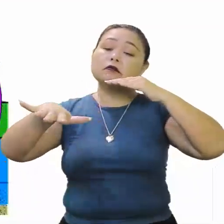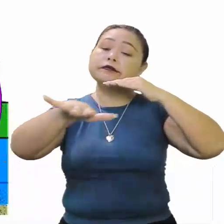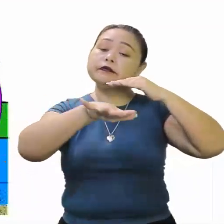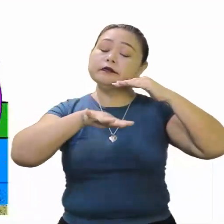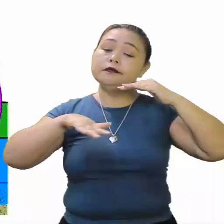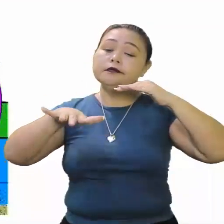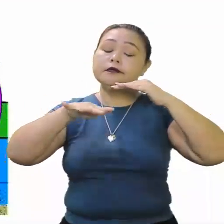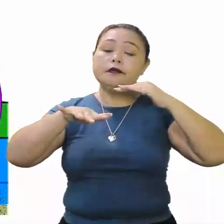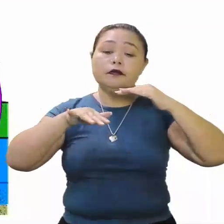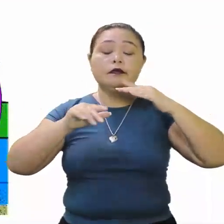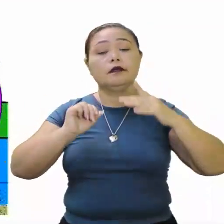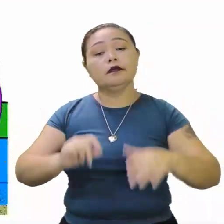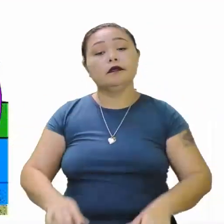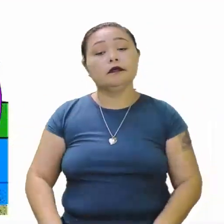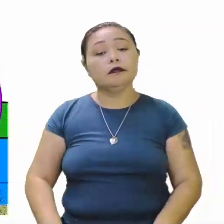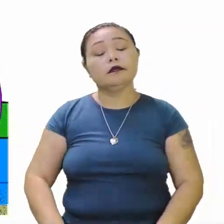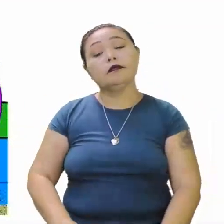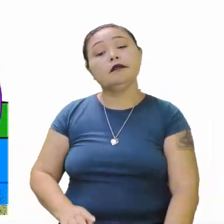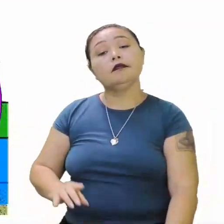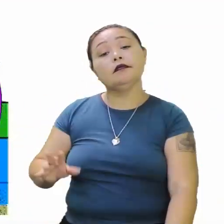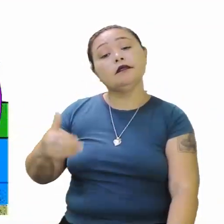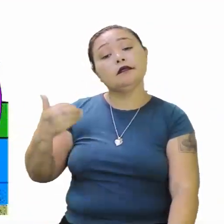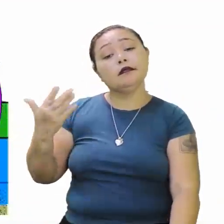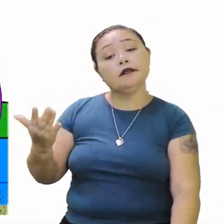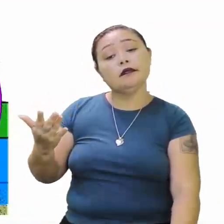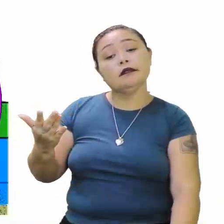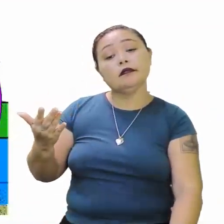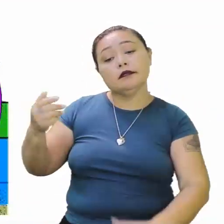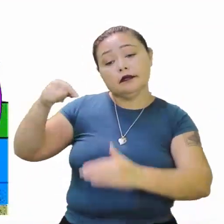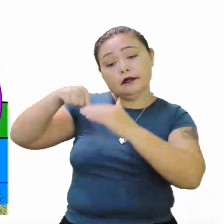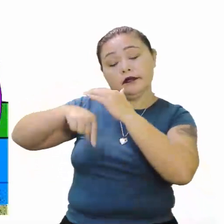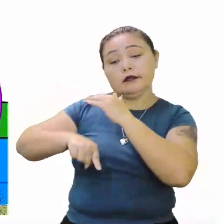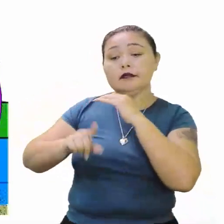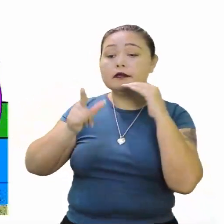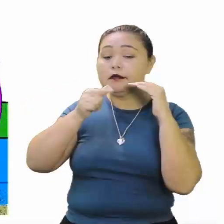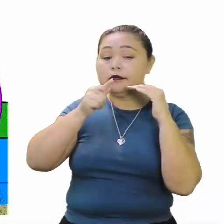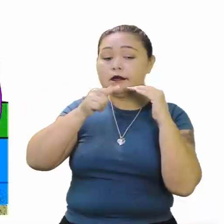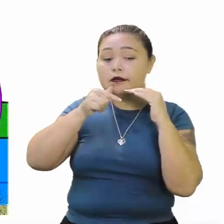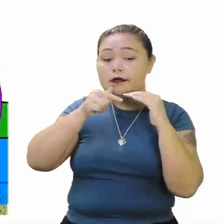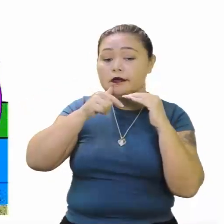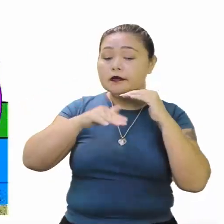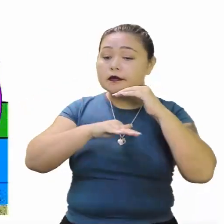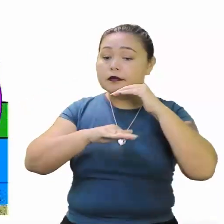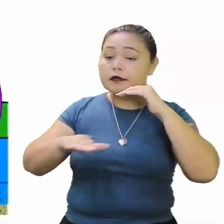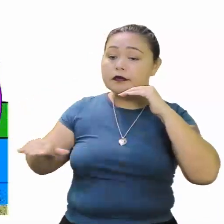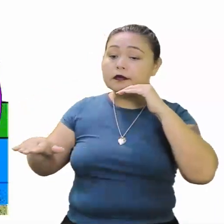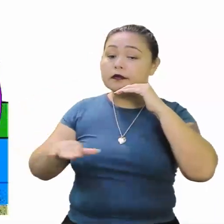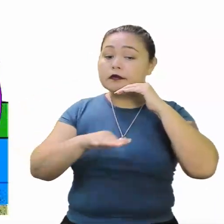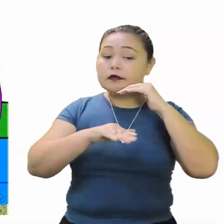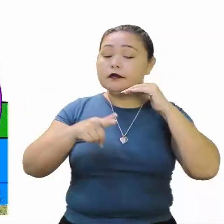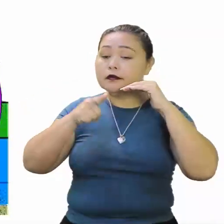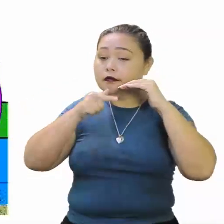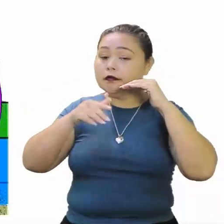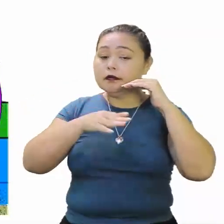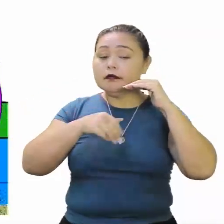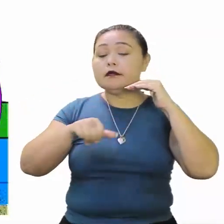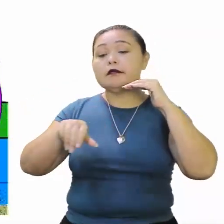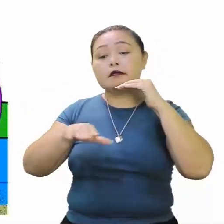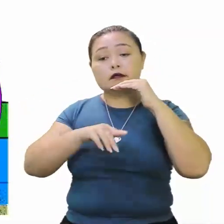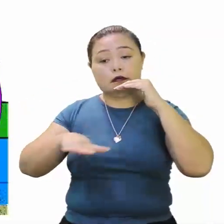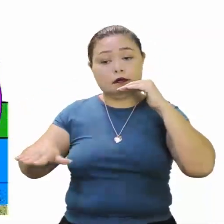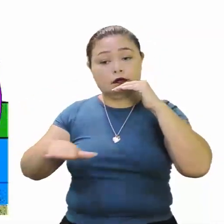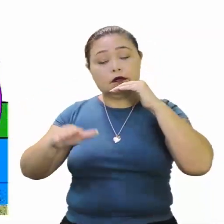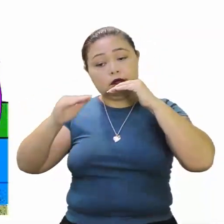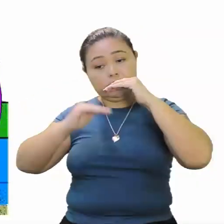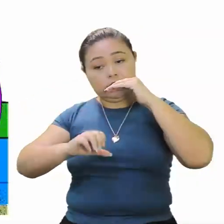ambiente. Então, nós temos a água aqui, ó, subterrâneo, né? O famoso lençol freático está aqui abaixo